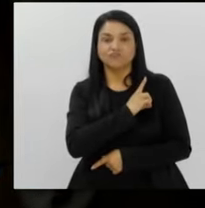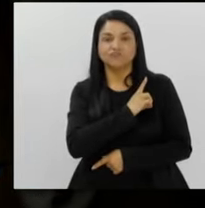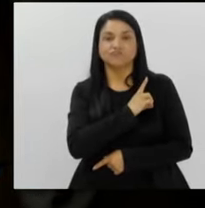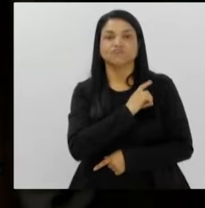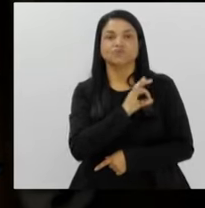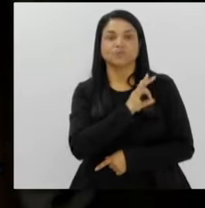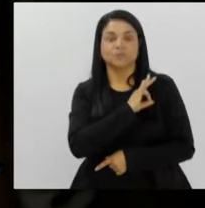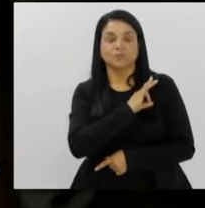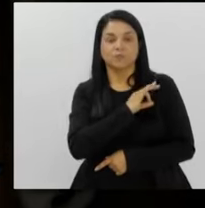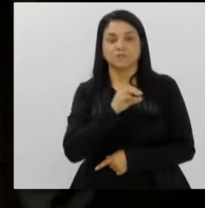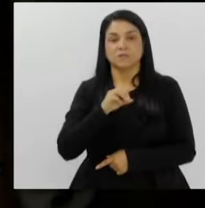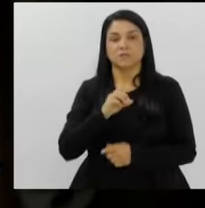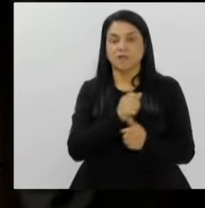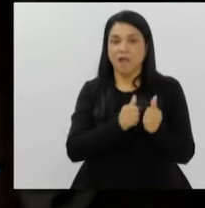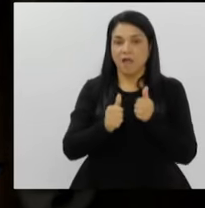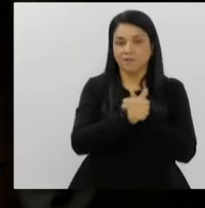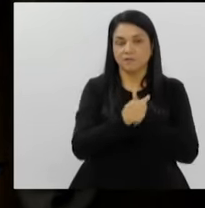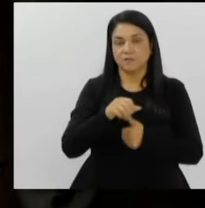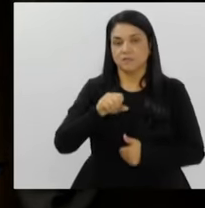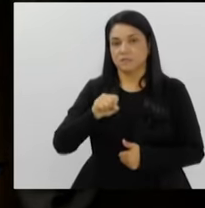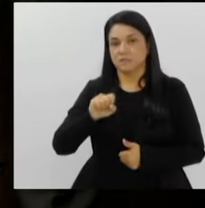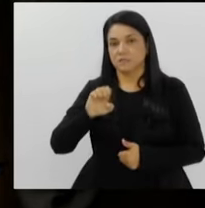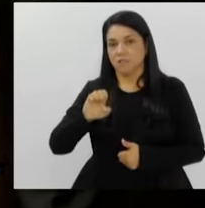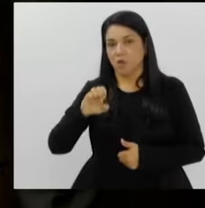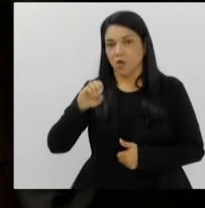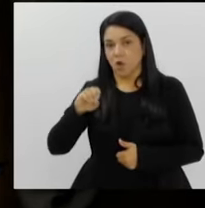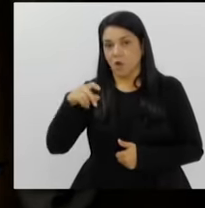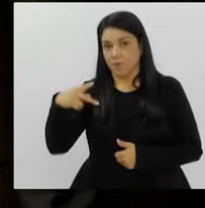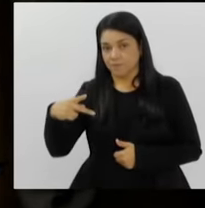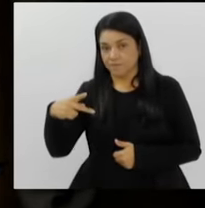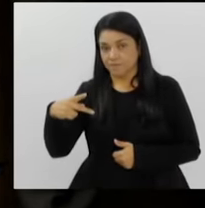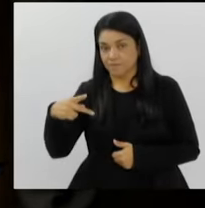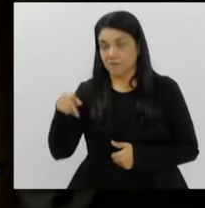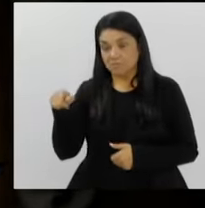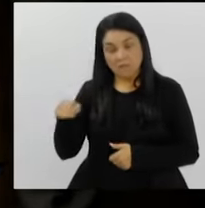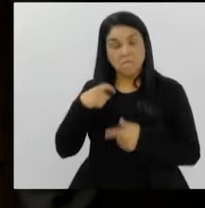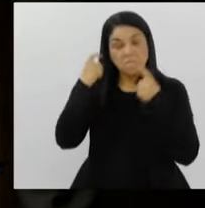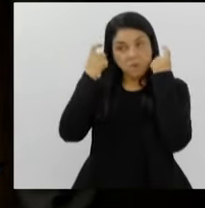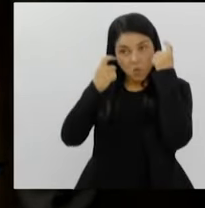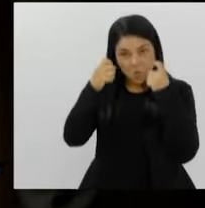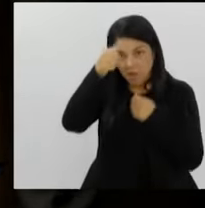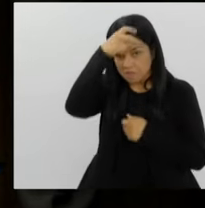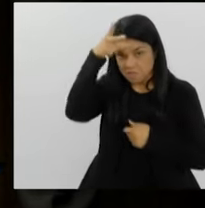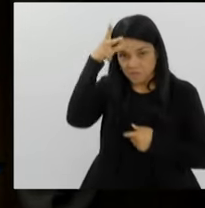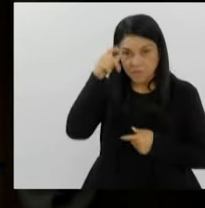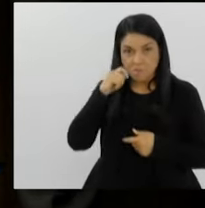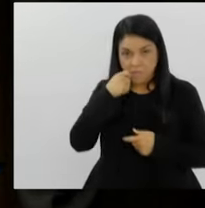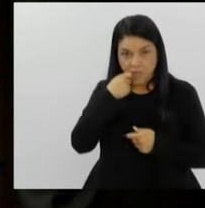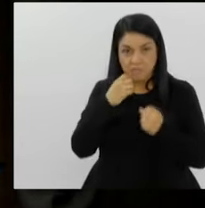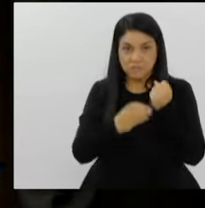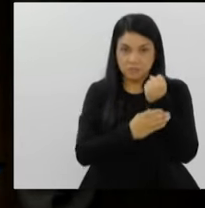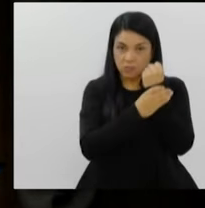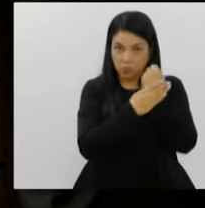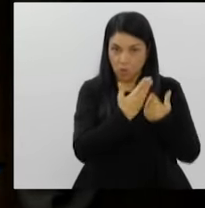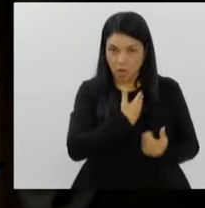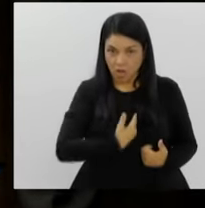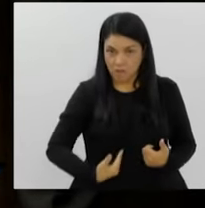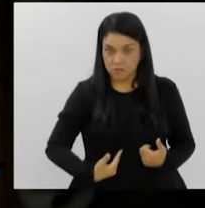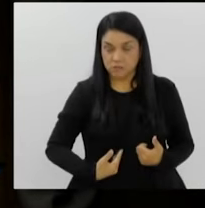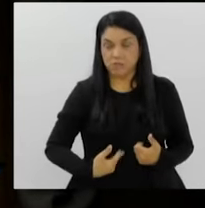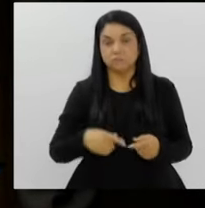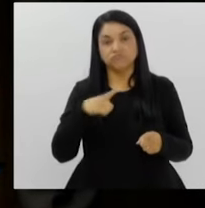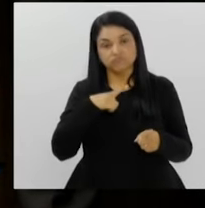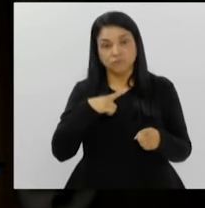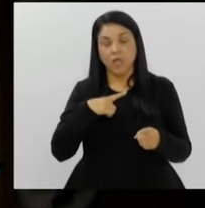da CEOP, no município do Rio de Janeiro. Já que o prefeito está tão preocupado com a segurança, há um déficit